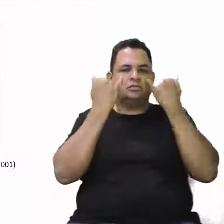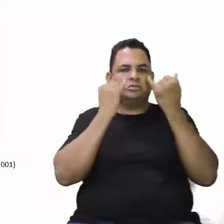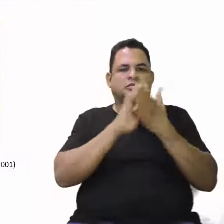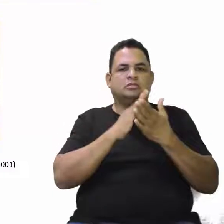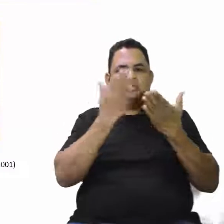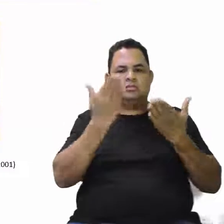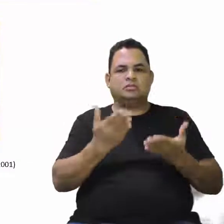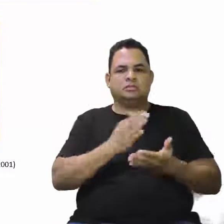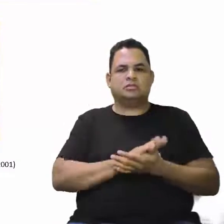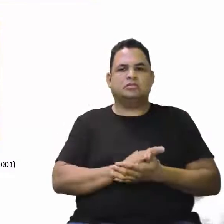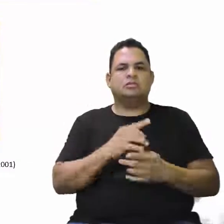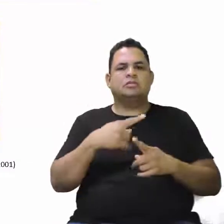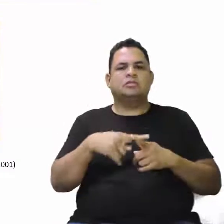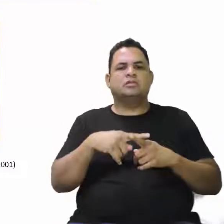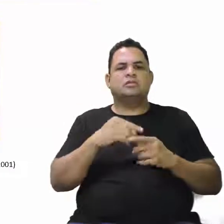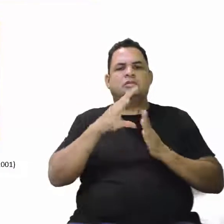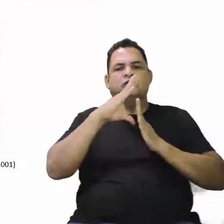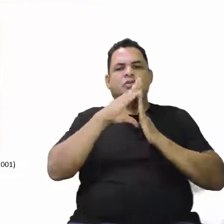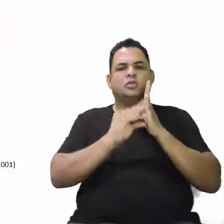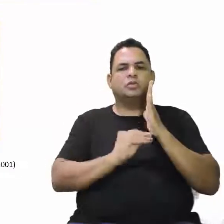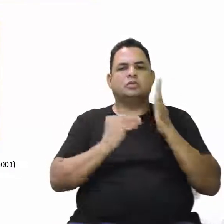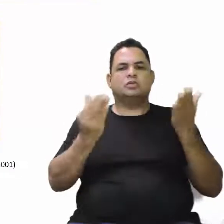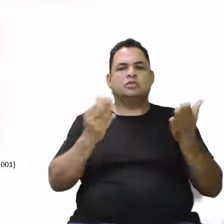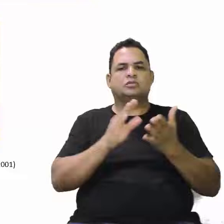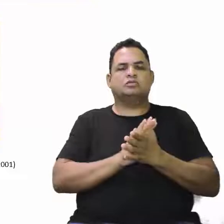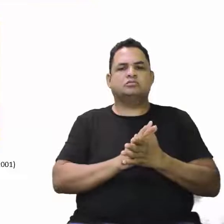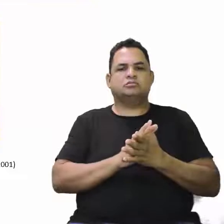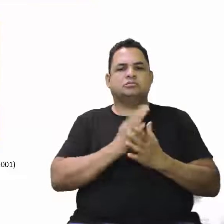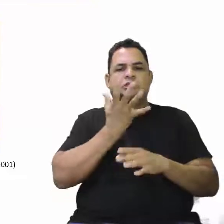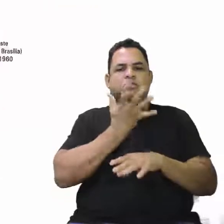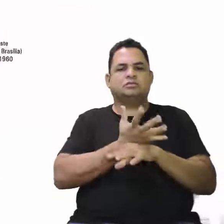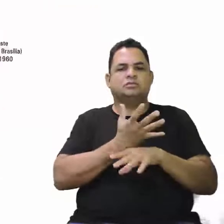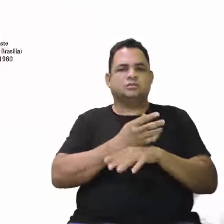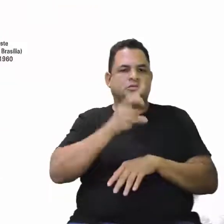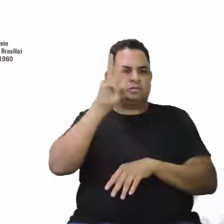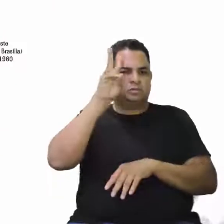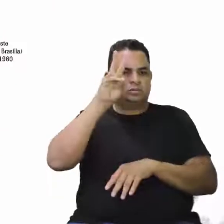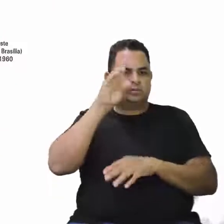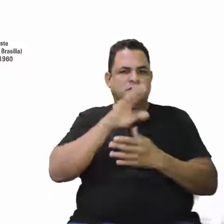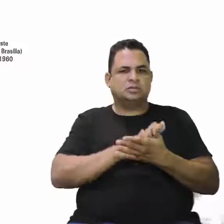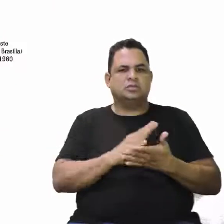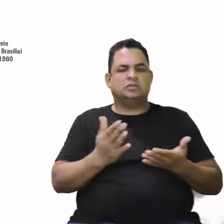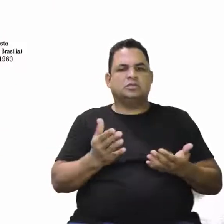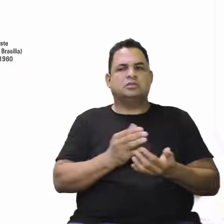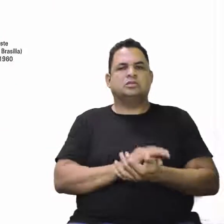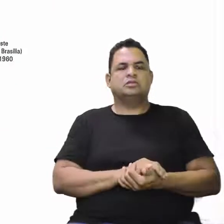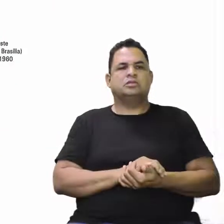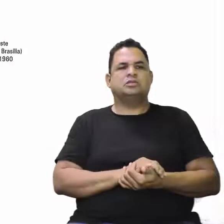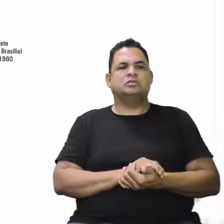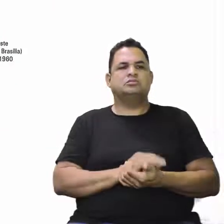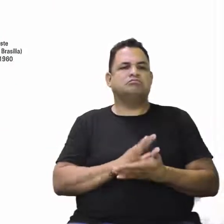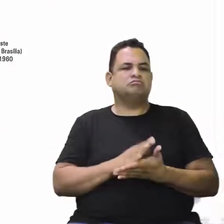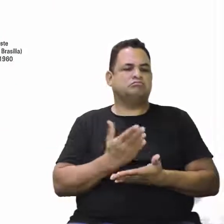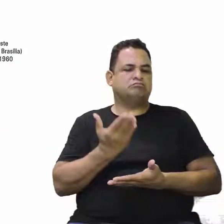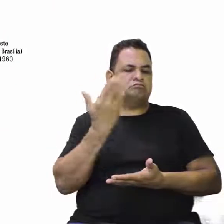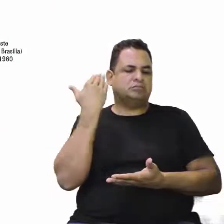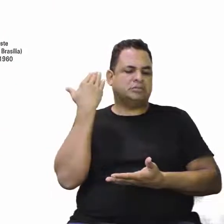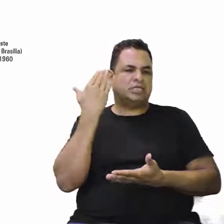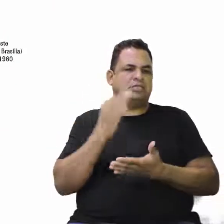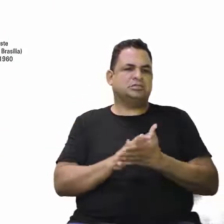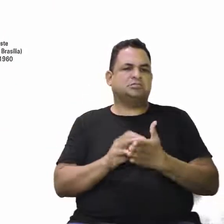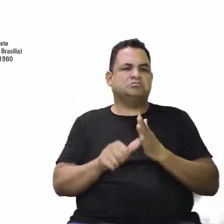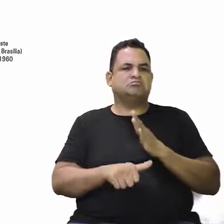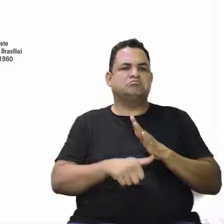para vocês, porque é conteúdo, galera, também da disciplina de História. Então, desde o primeiro